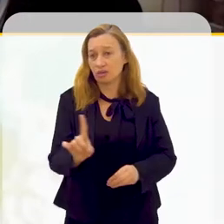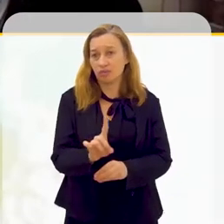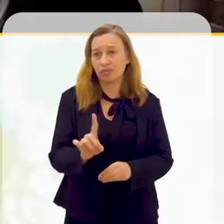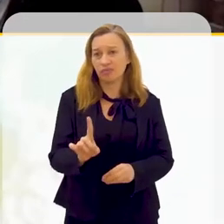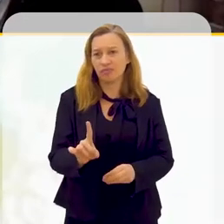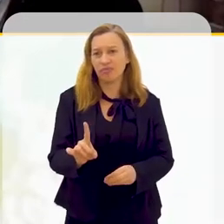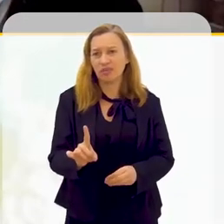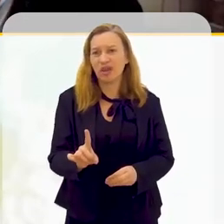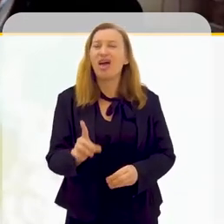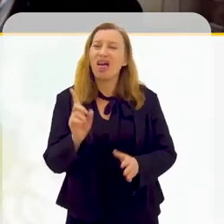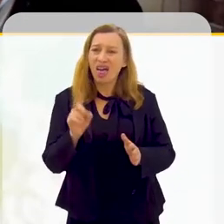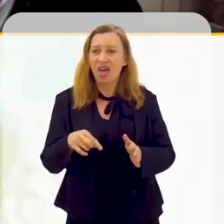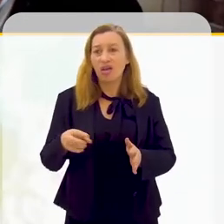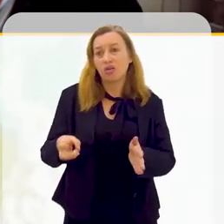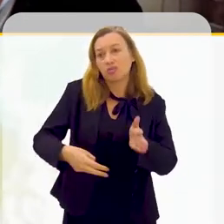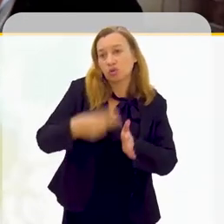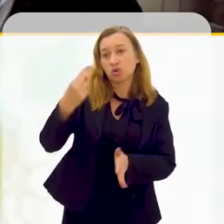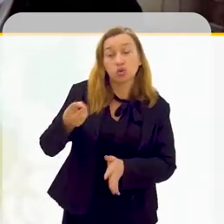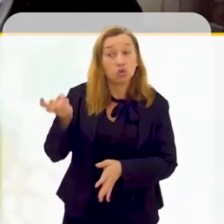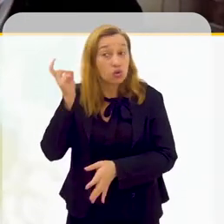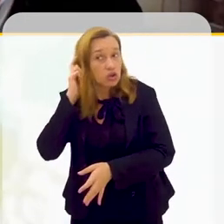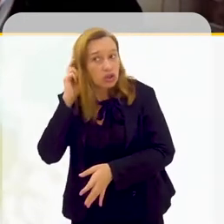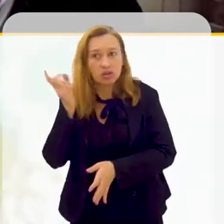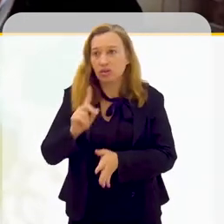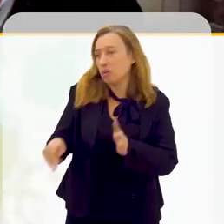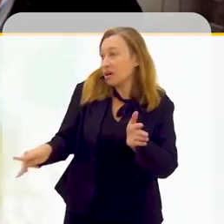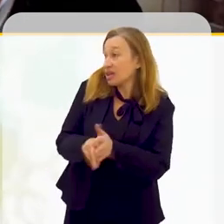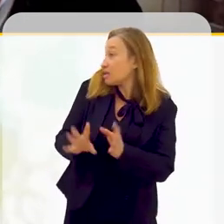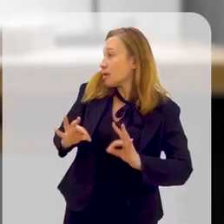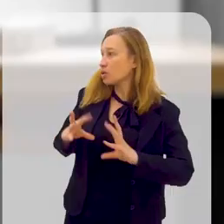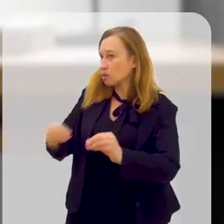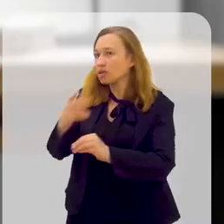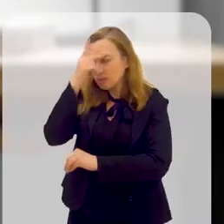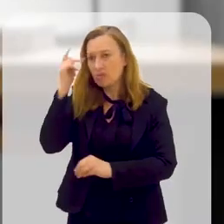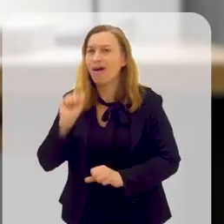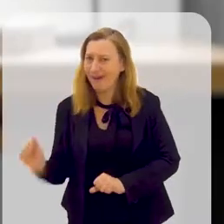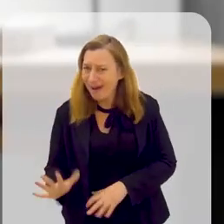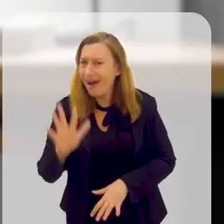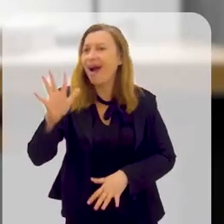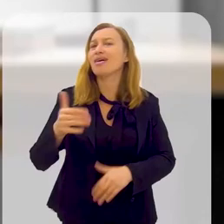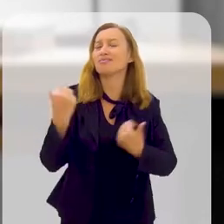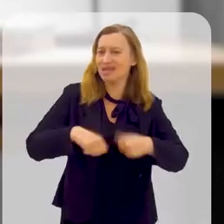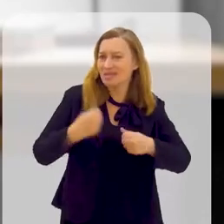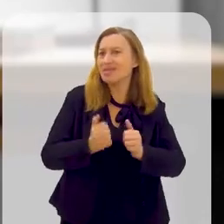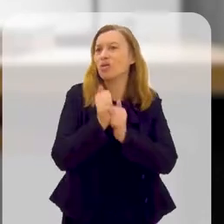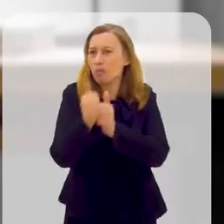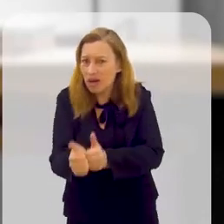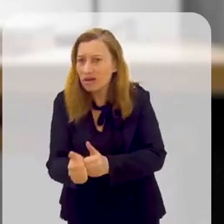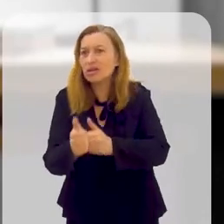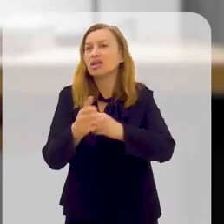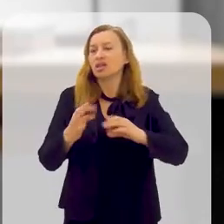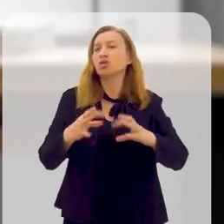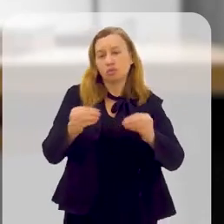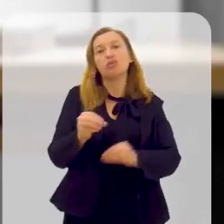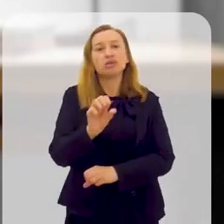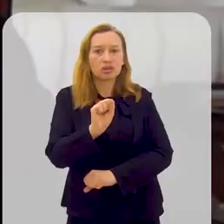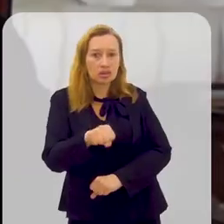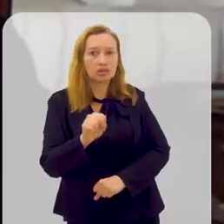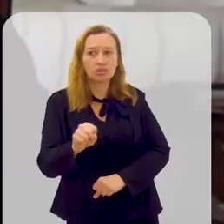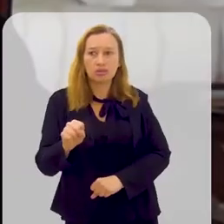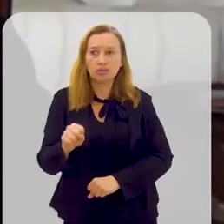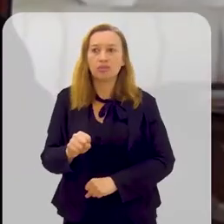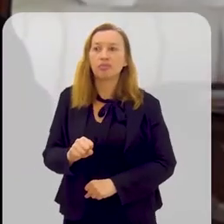uma variedade que é uma cirurgia que não é para todo mundo a gente sabe disso é uma cirurgia cara tem que ter acompanhamento